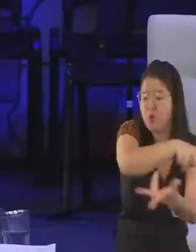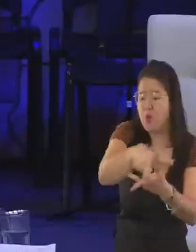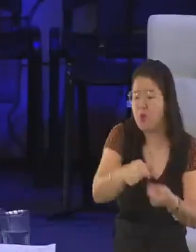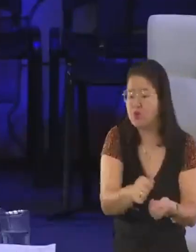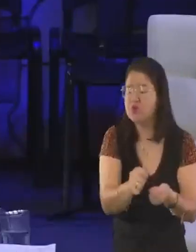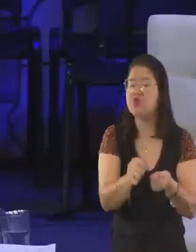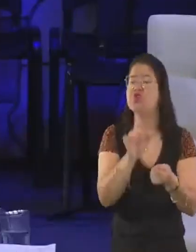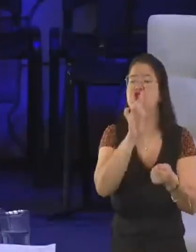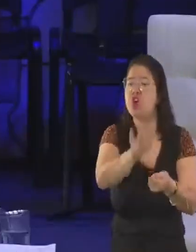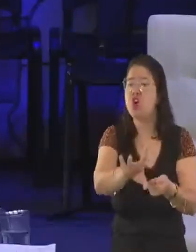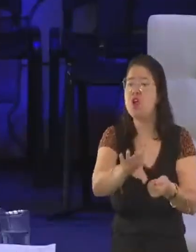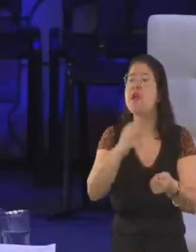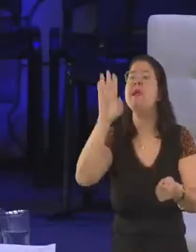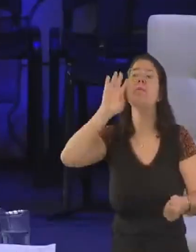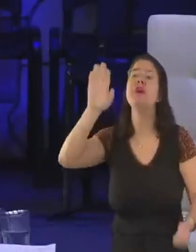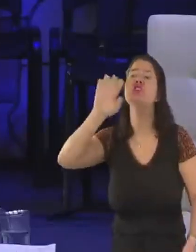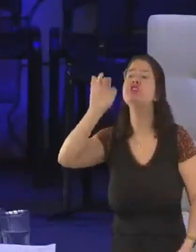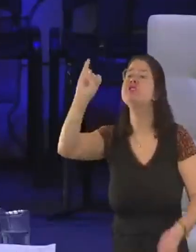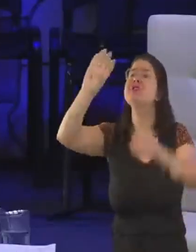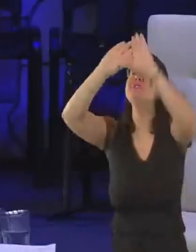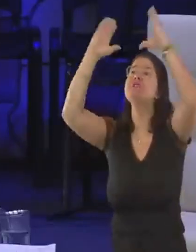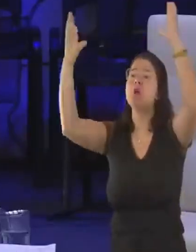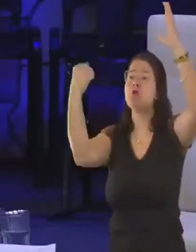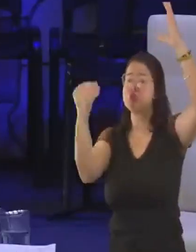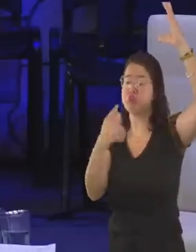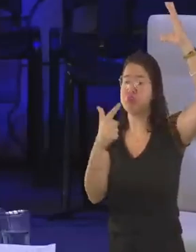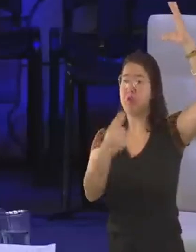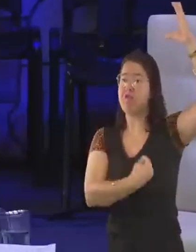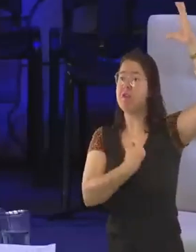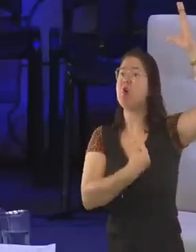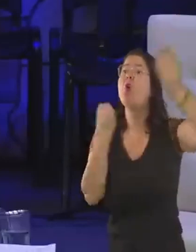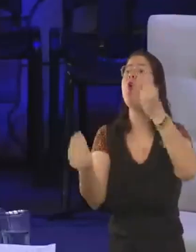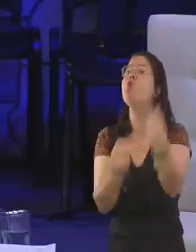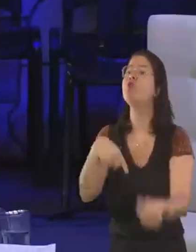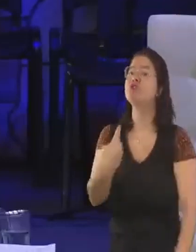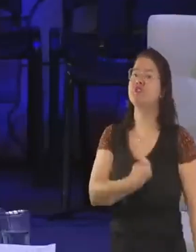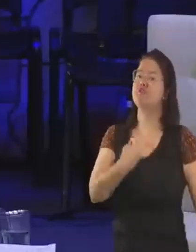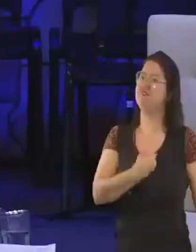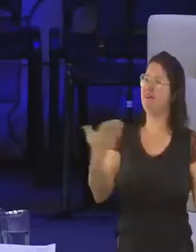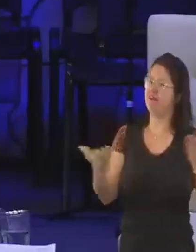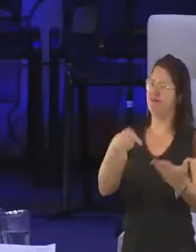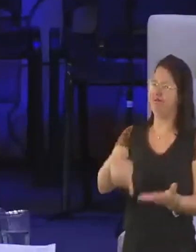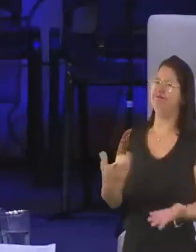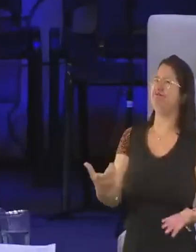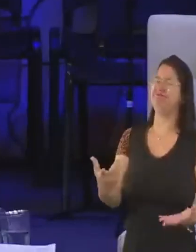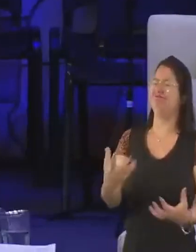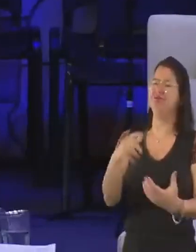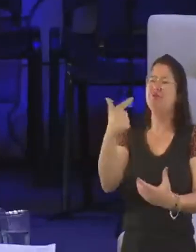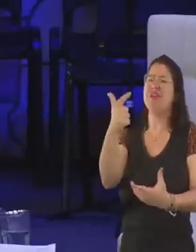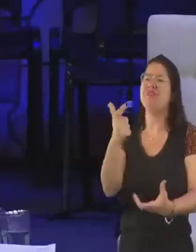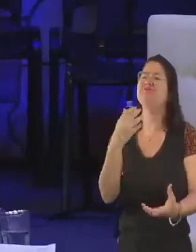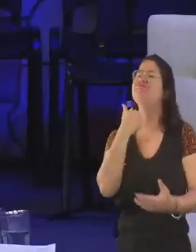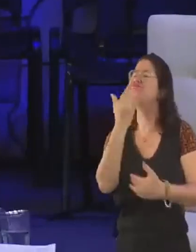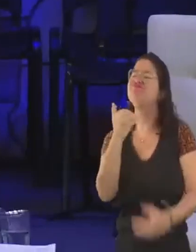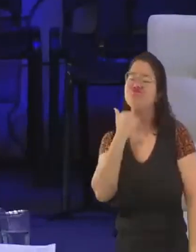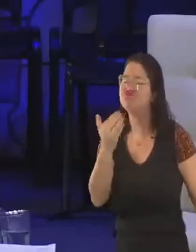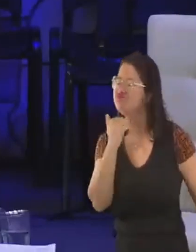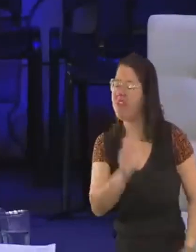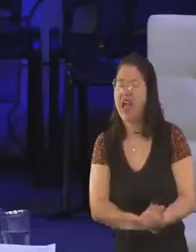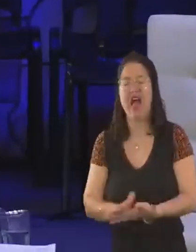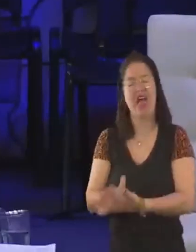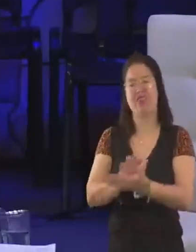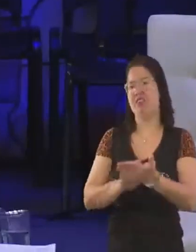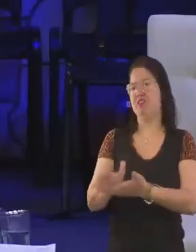Mas não, queridos, absolutamente não. Nós trabalhamos, nós servimos a Deus, nós procuramos viver